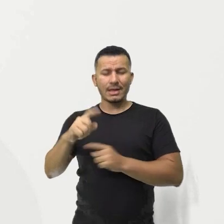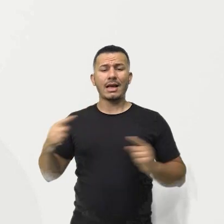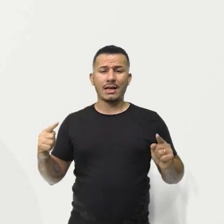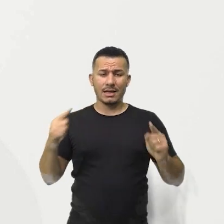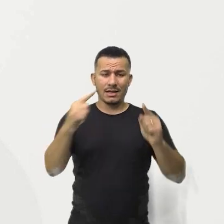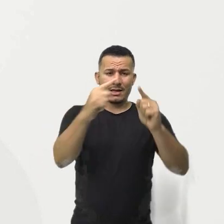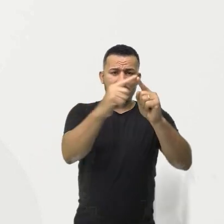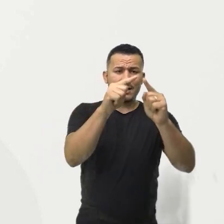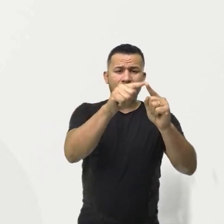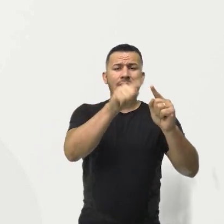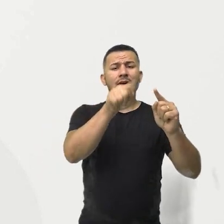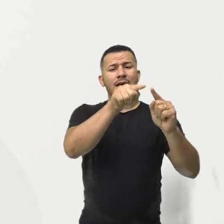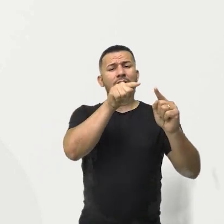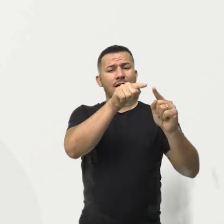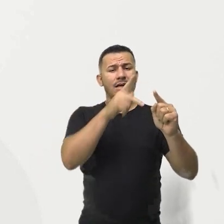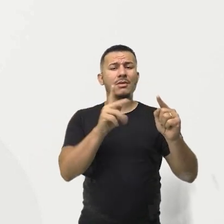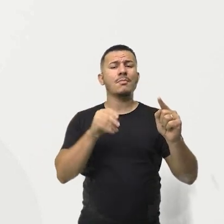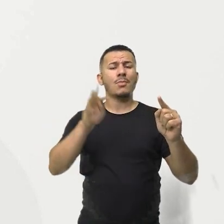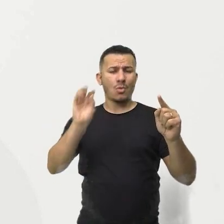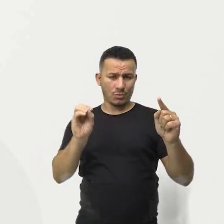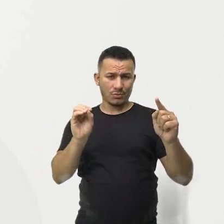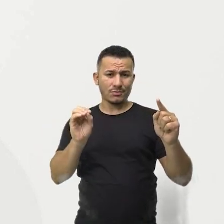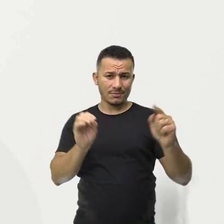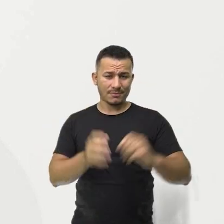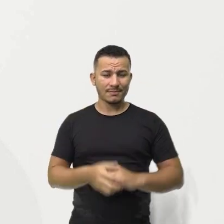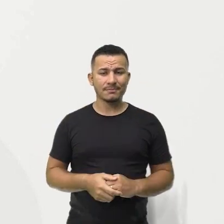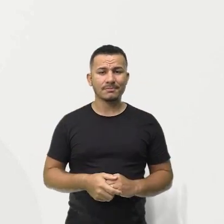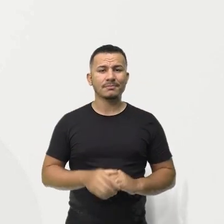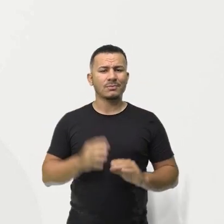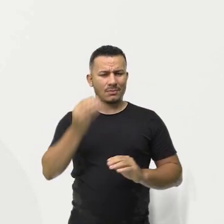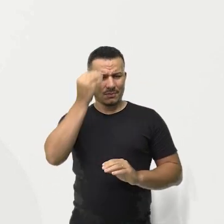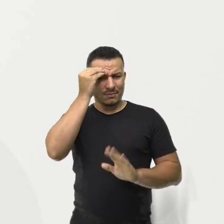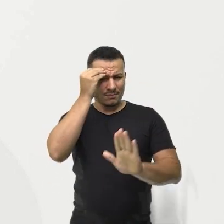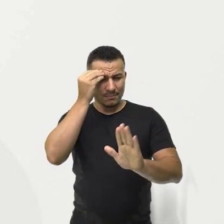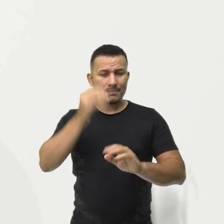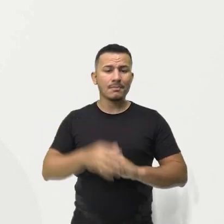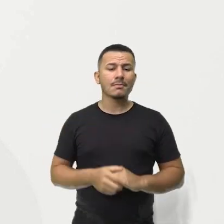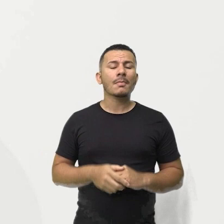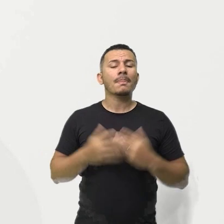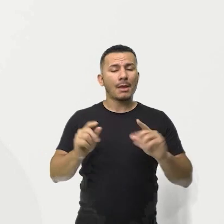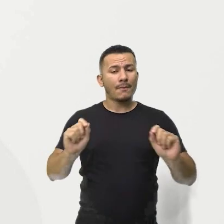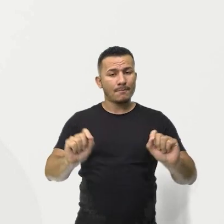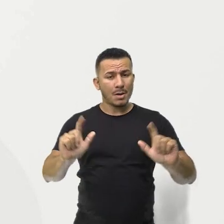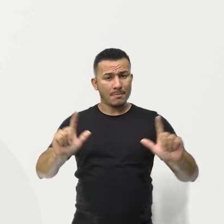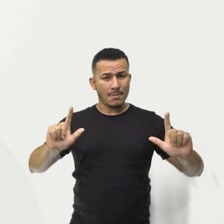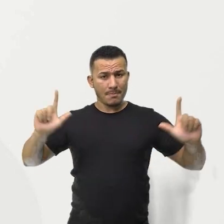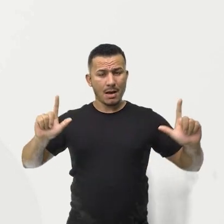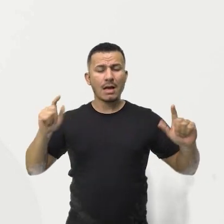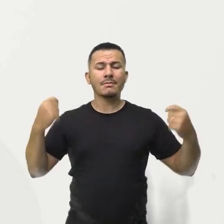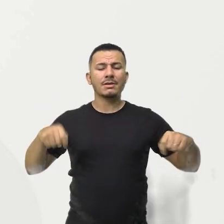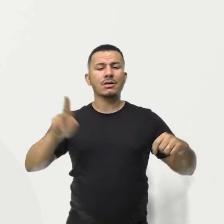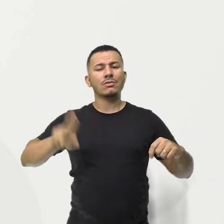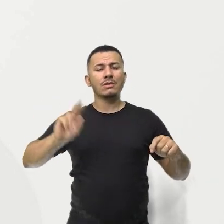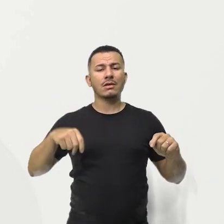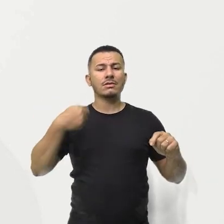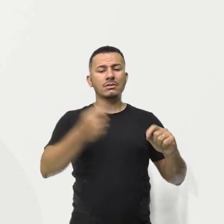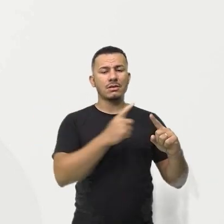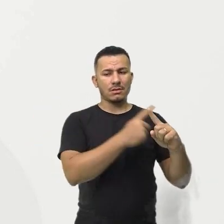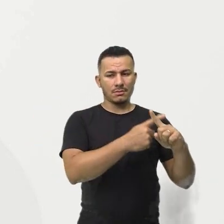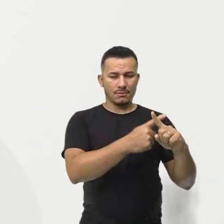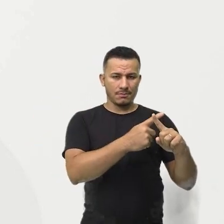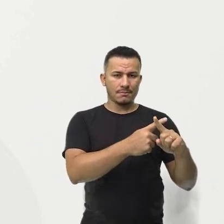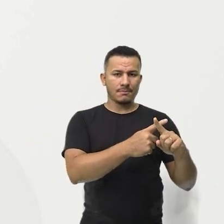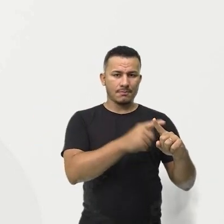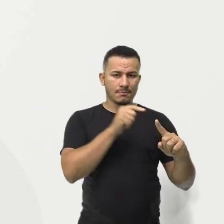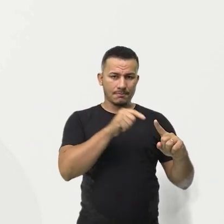porque os vértices dos polígonos são, na verdade, pontos de um plano cartesiano, tá legal? Mas memoriza o que eu estou falando.